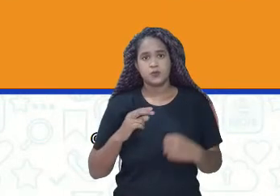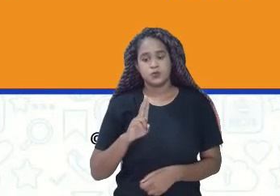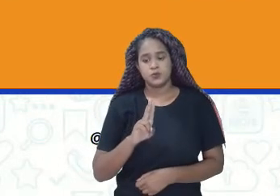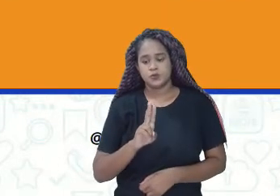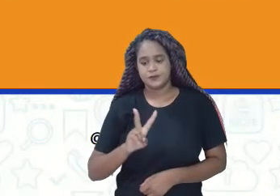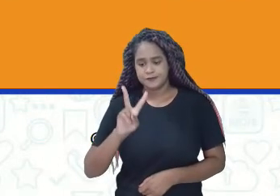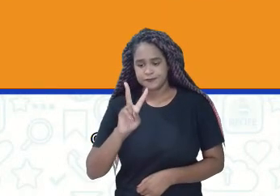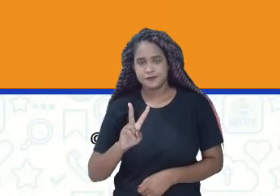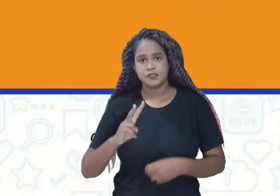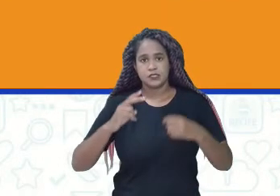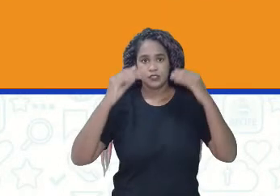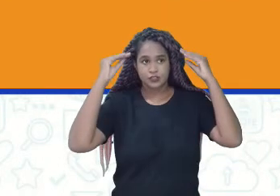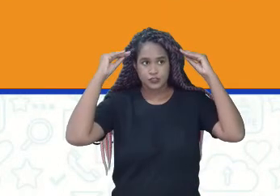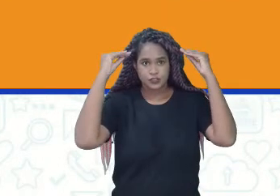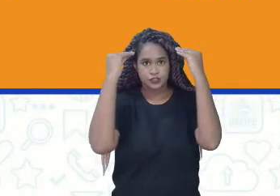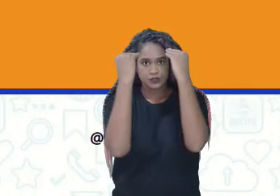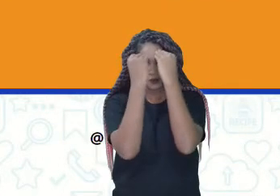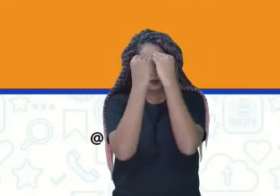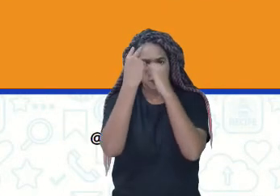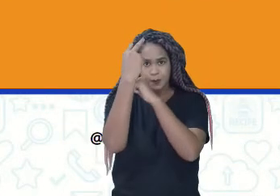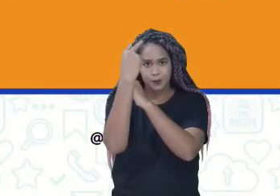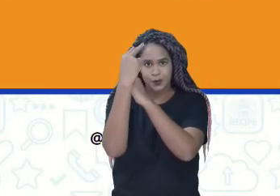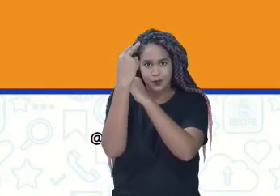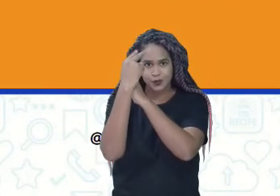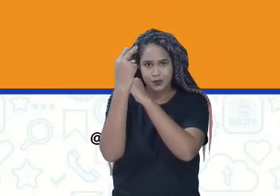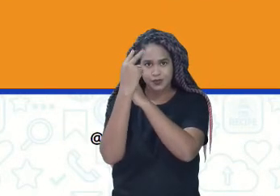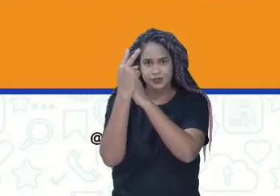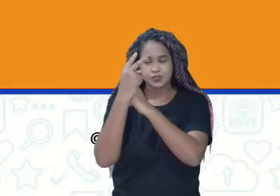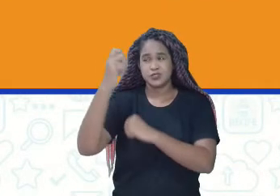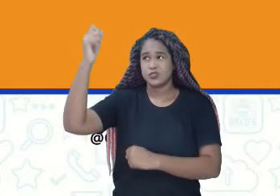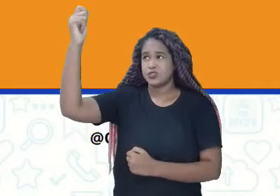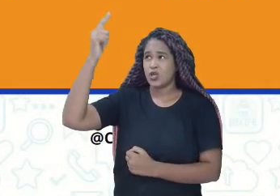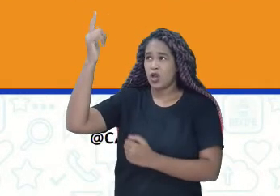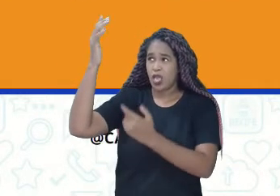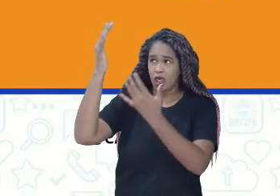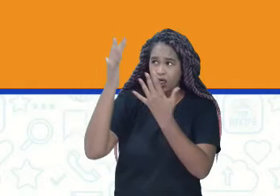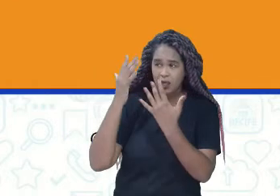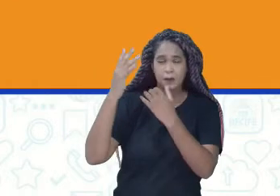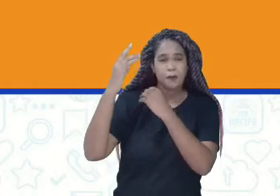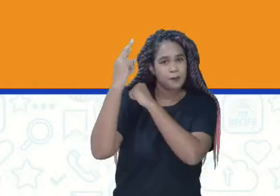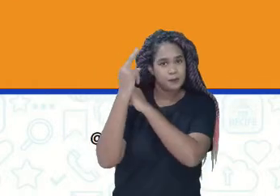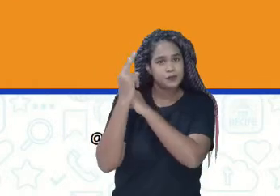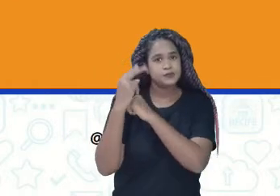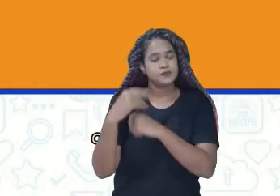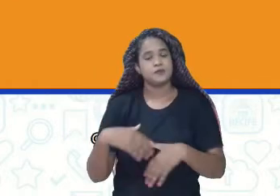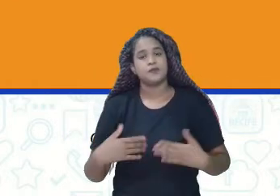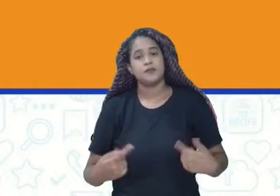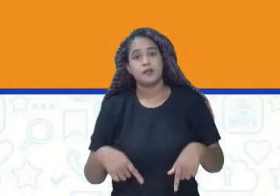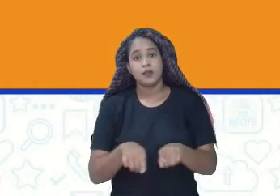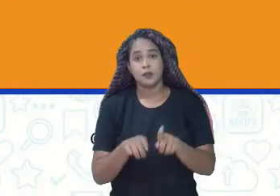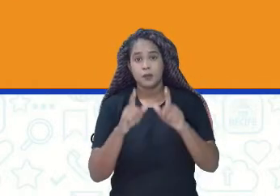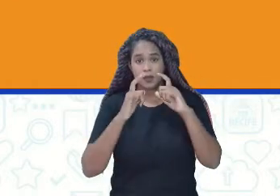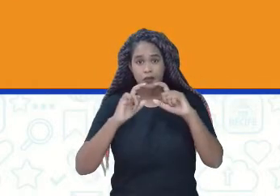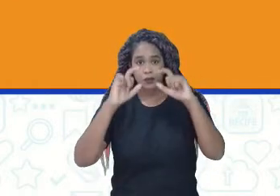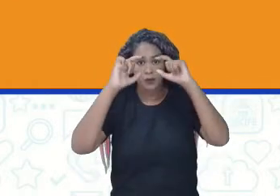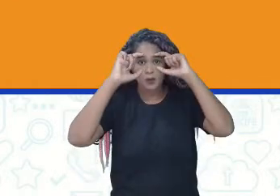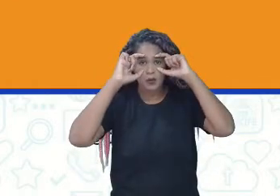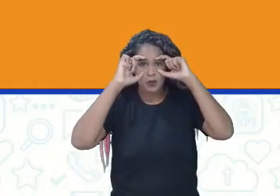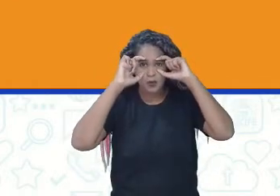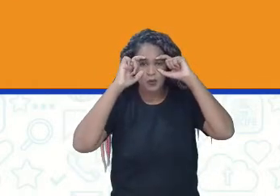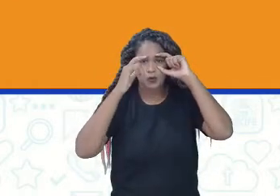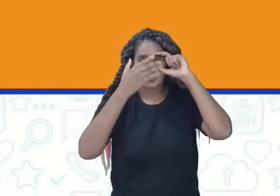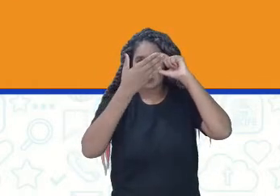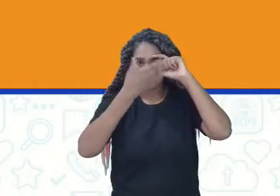protegendo para evitar a incidência de raios solares. Importante também o óculos de sol com